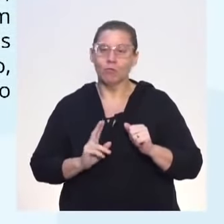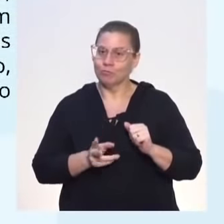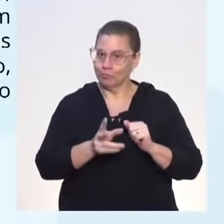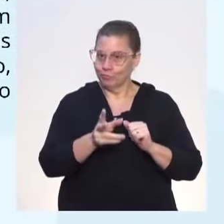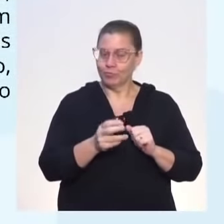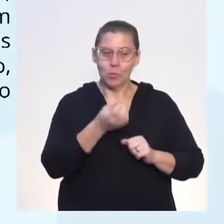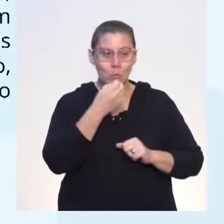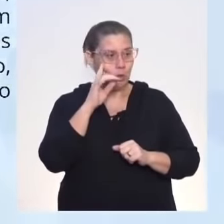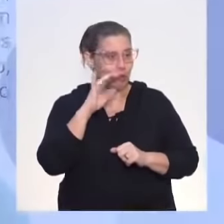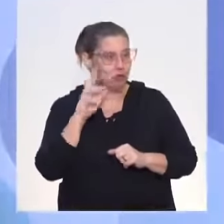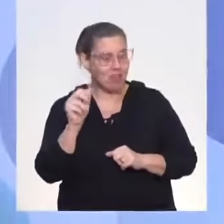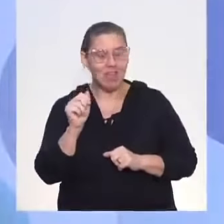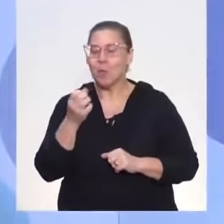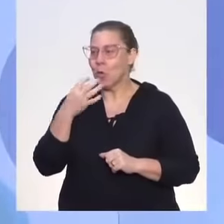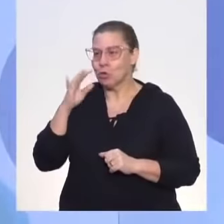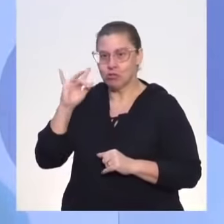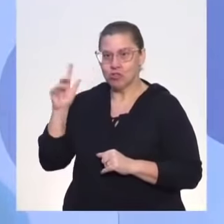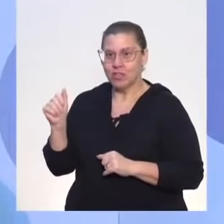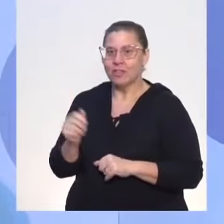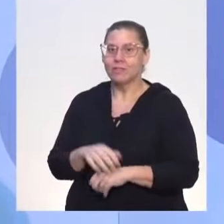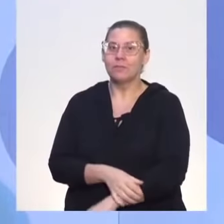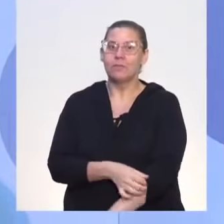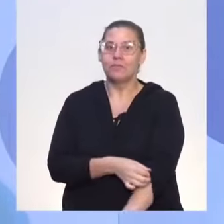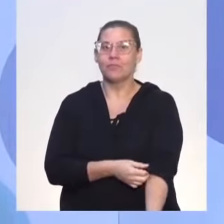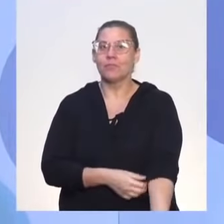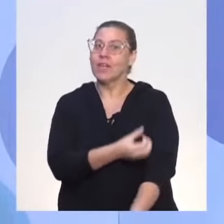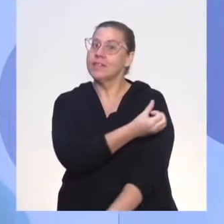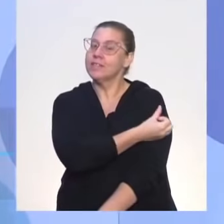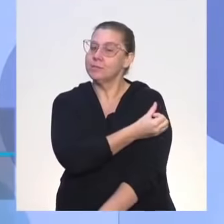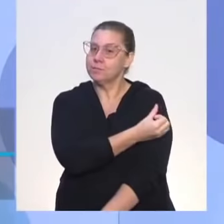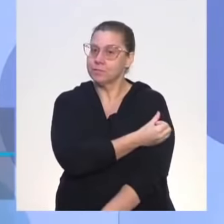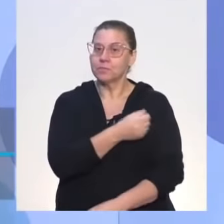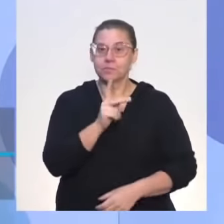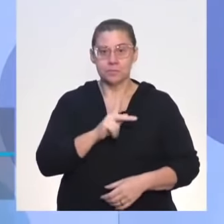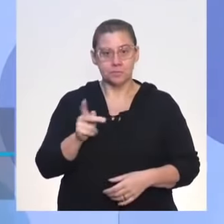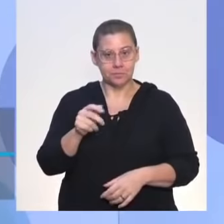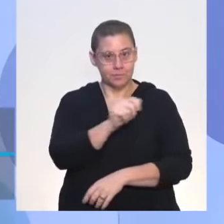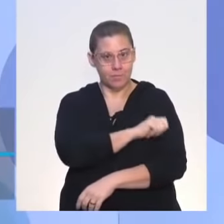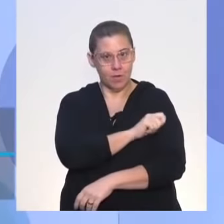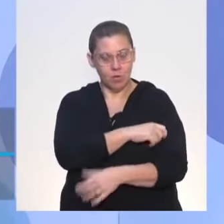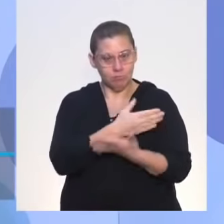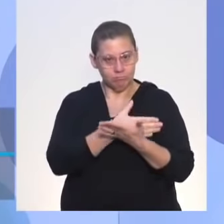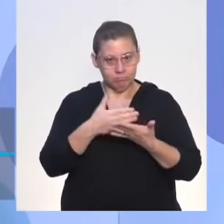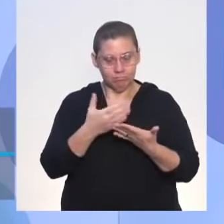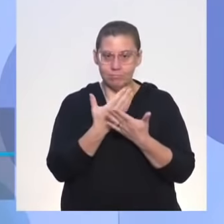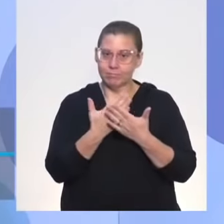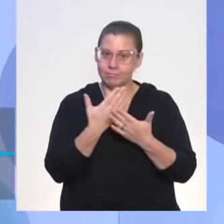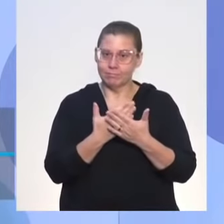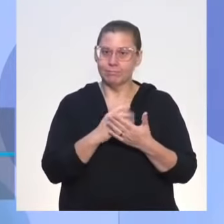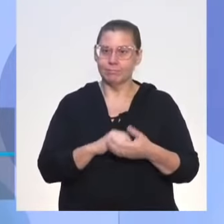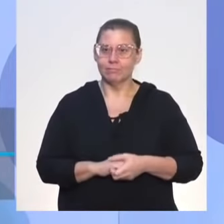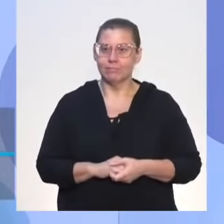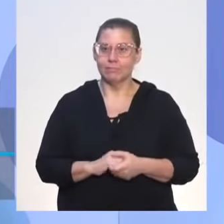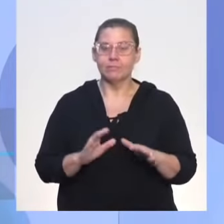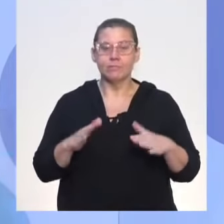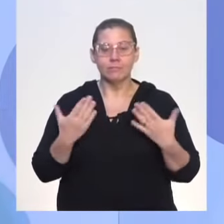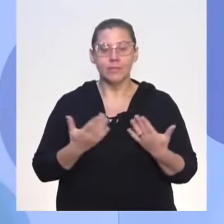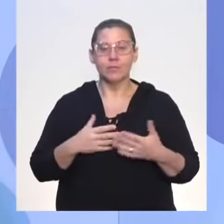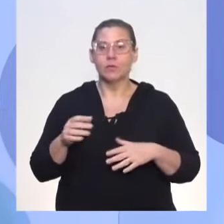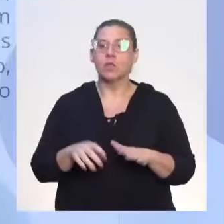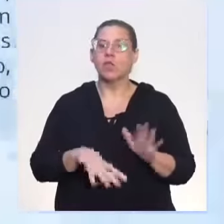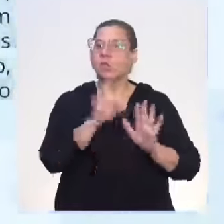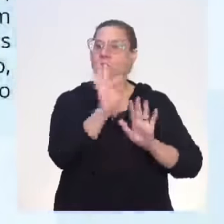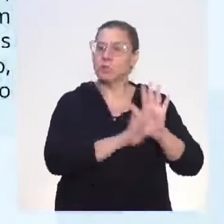Andréia. Bom dia, Elaine. Bom dia, sexto ano, professores e alunos. Vamos à apresentação da aula? Hoje, então, textos